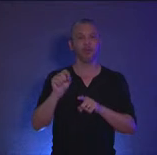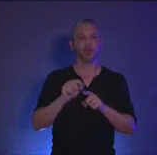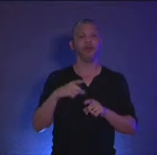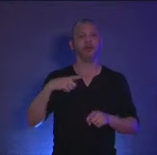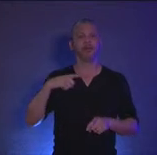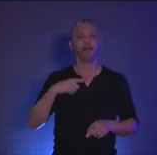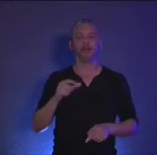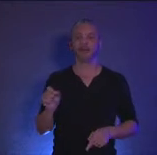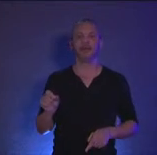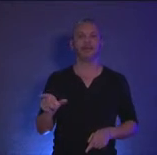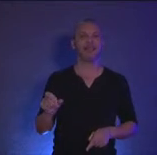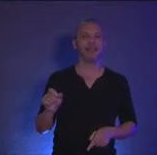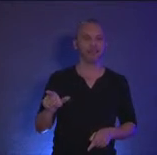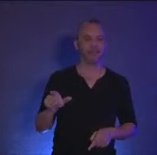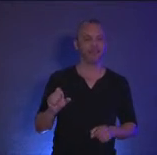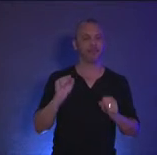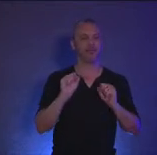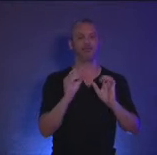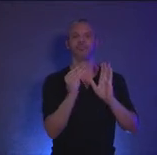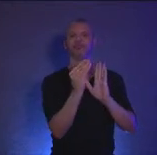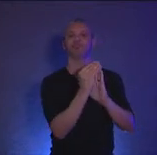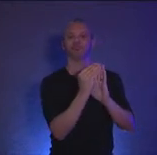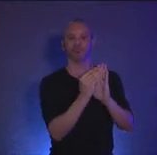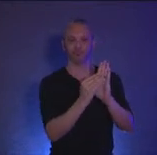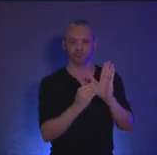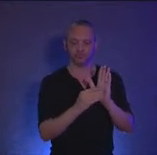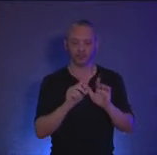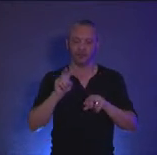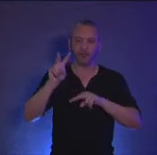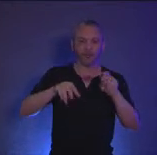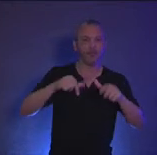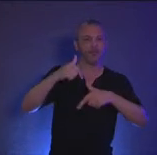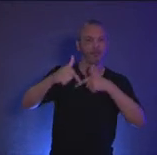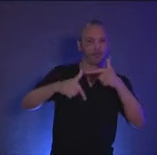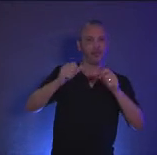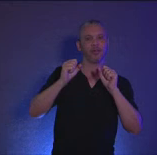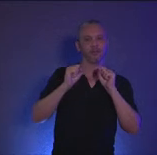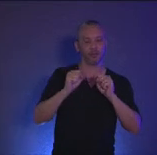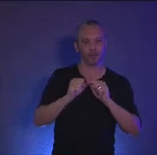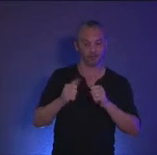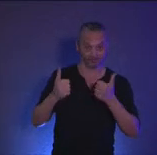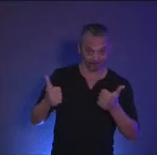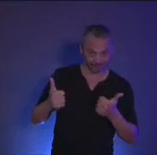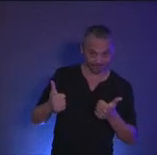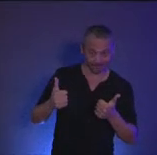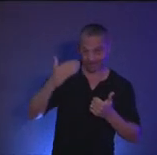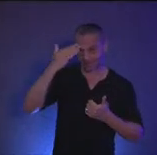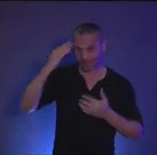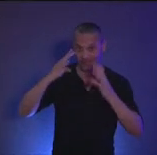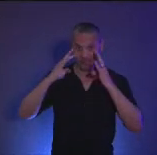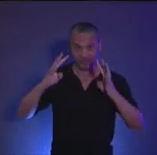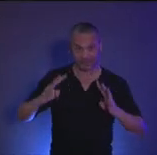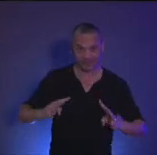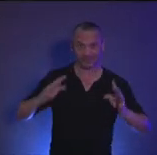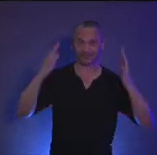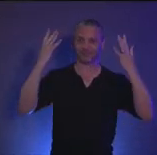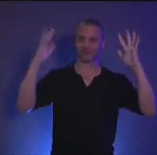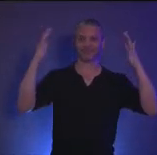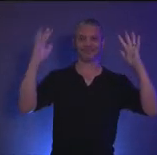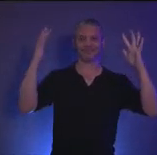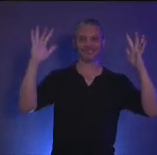Telegram, que vocês podem entrar e acompanhar o nosso trabalho, tá certo? Muito obrigada.